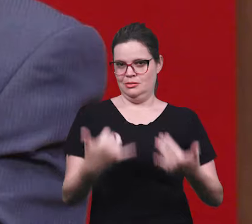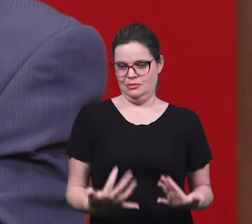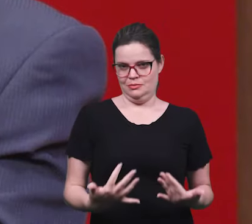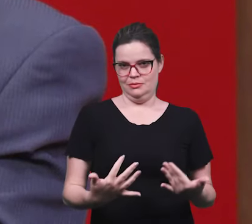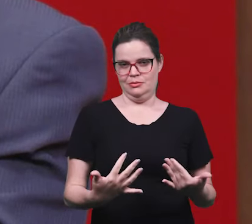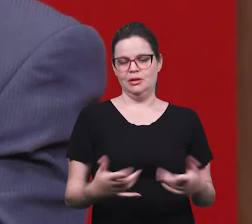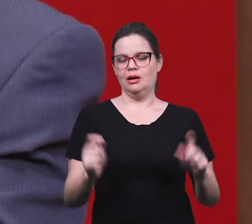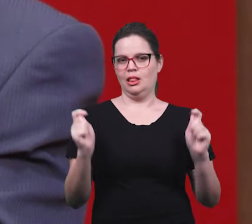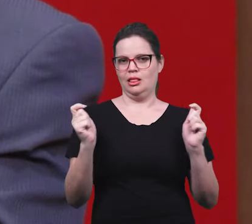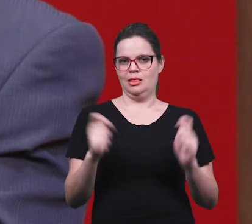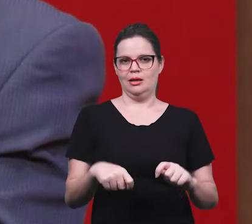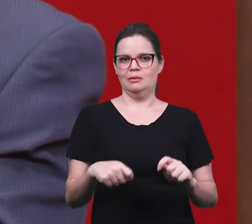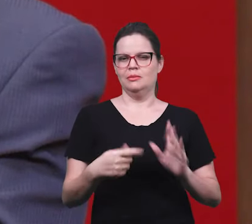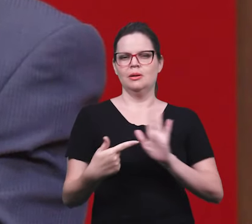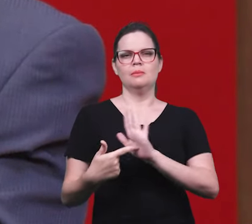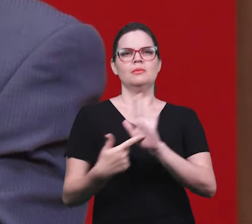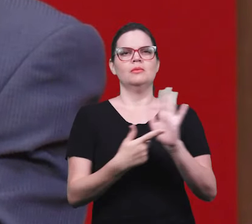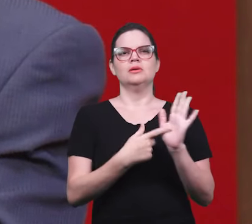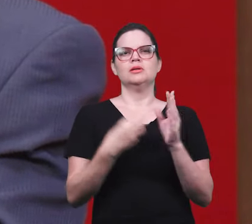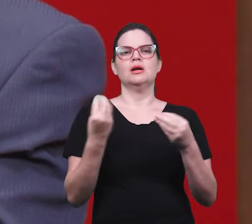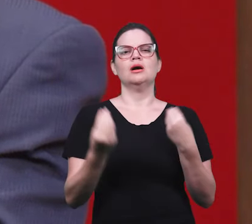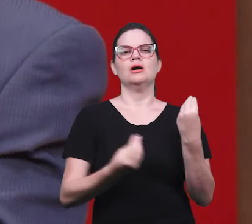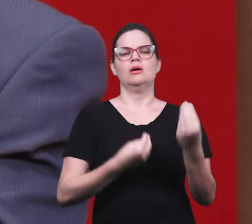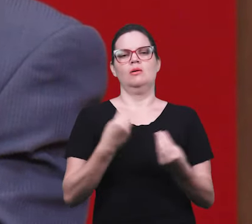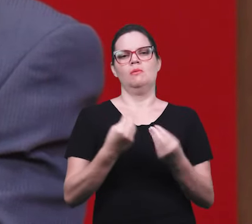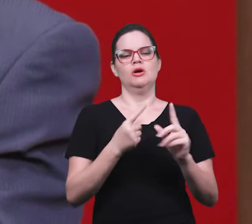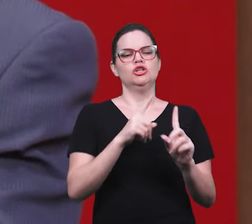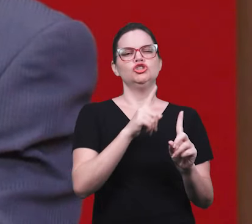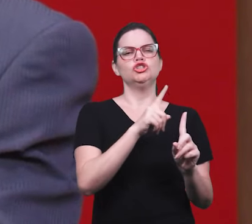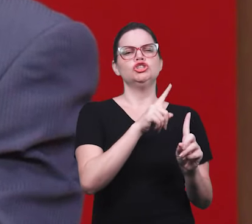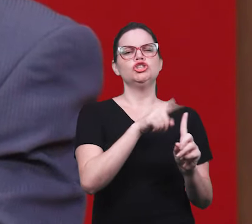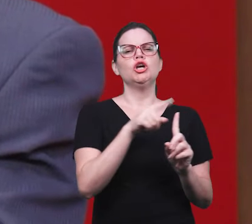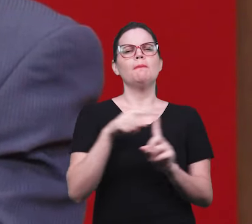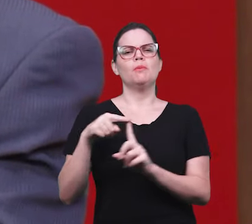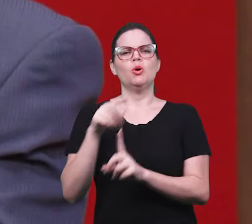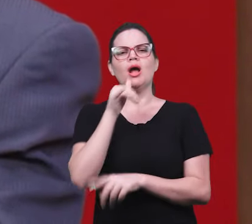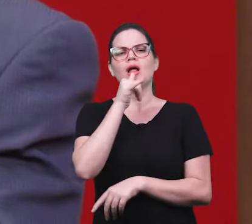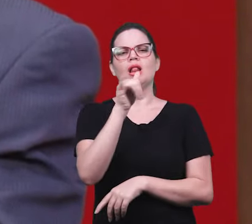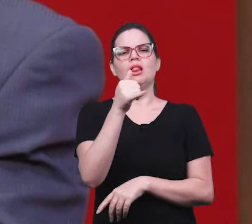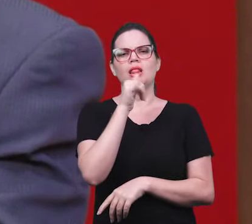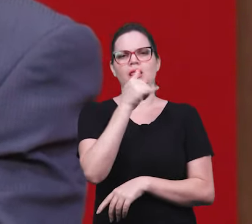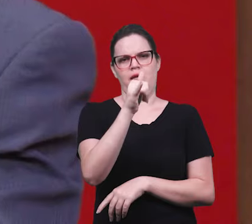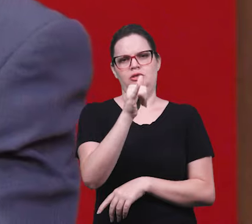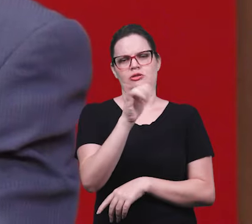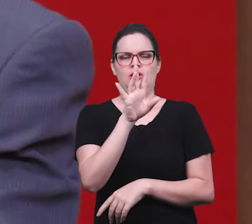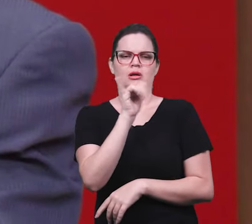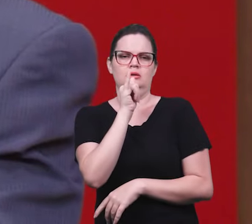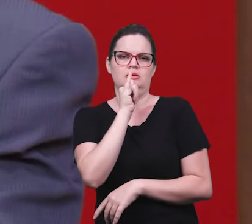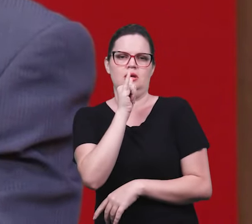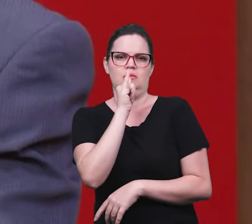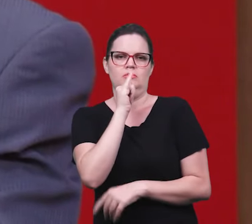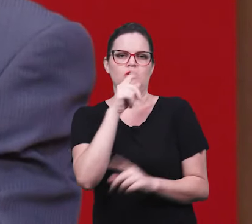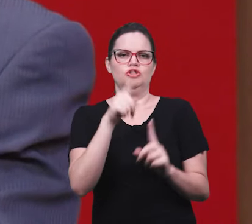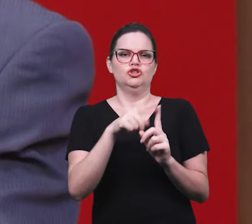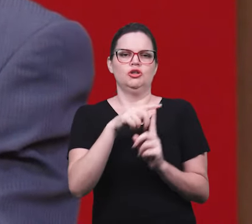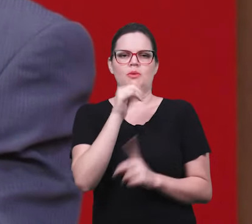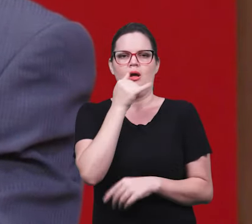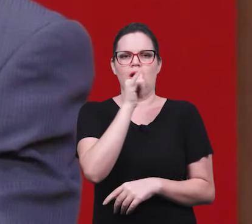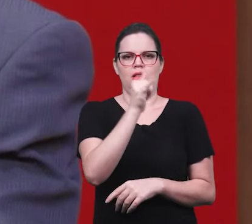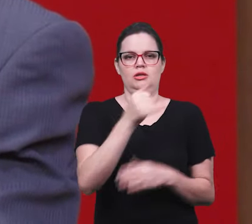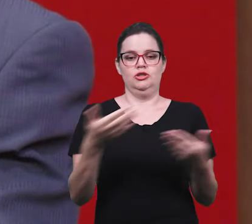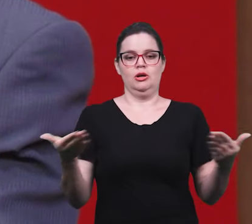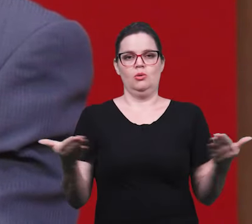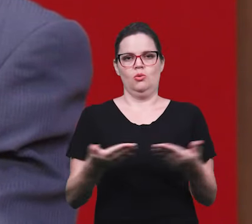pode explorar um pouco a respeito dessas formas de energia que nós temos, exemplos, né, de energia que a gente tem